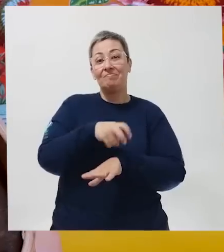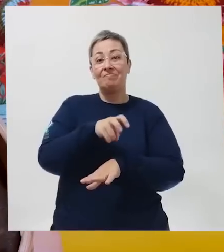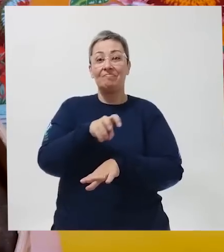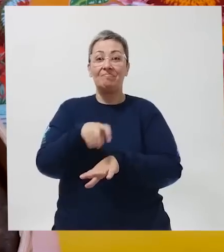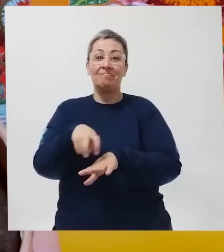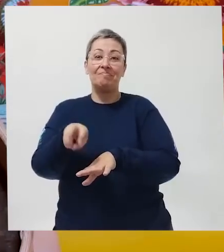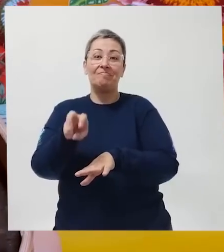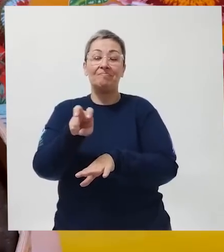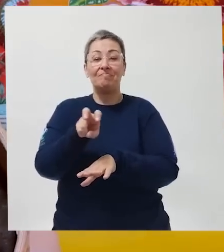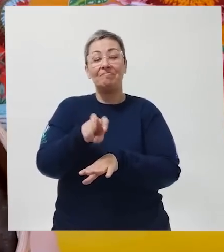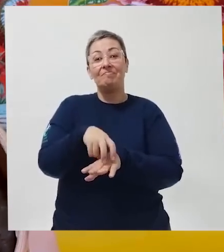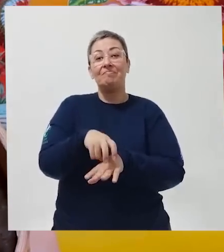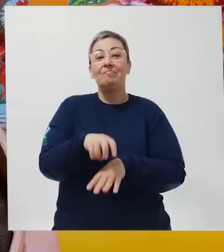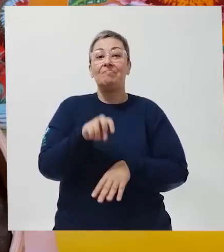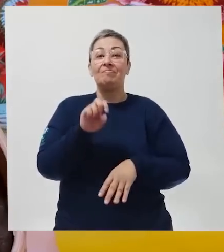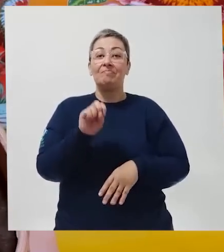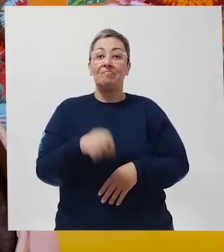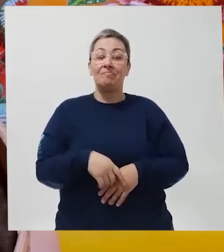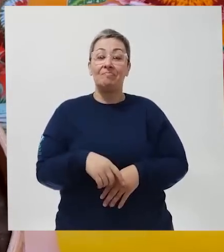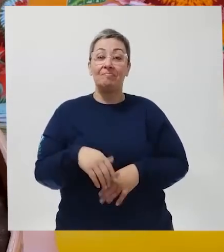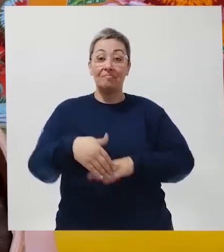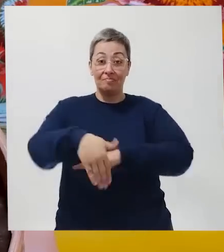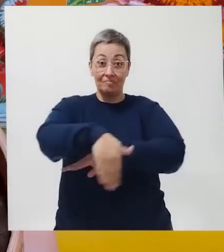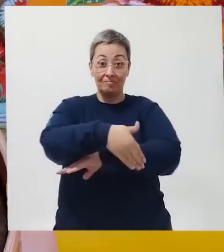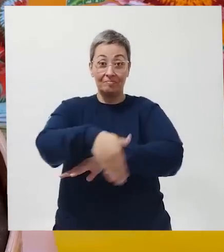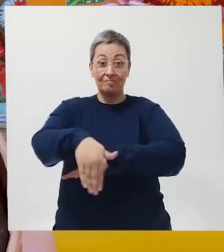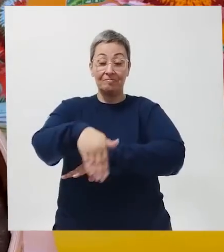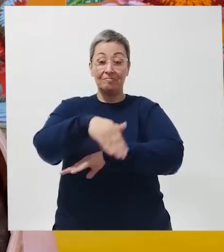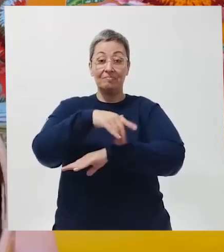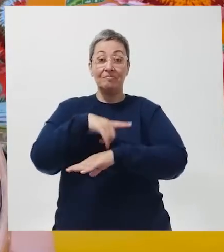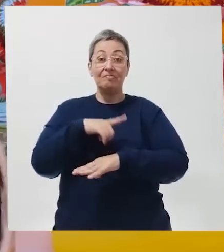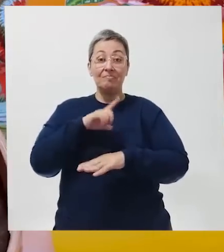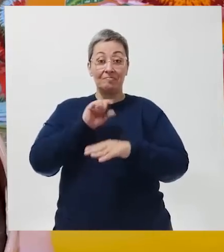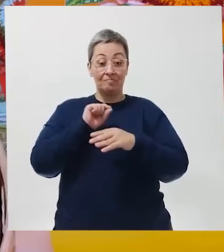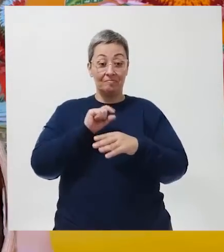o meu amor passar.